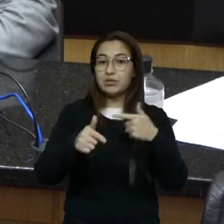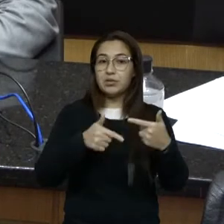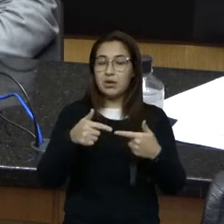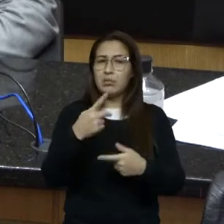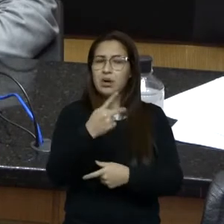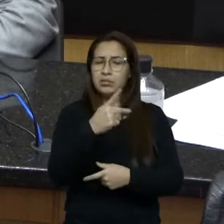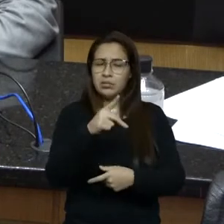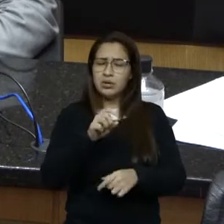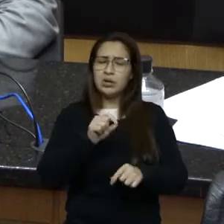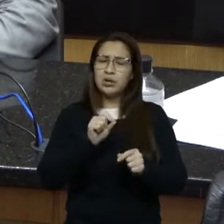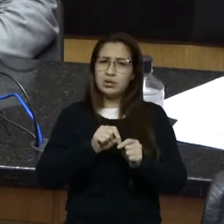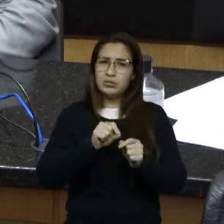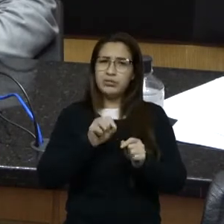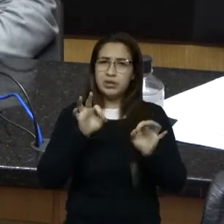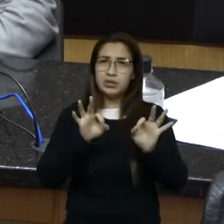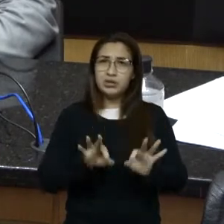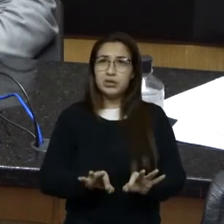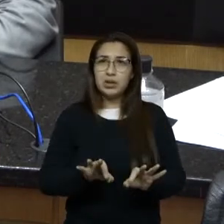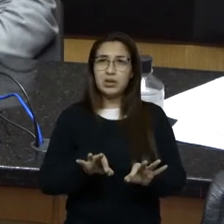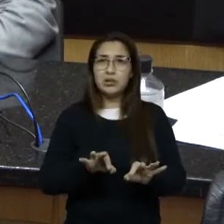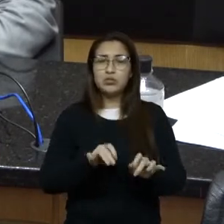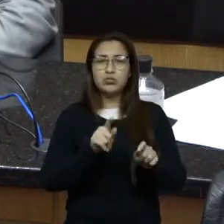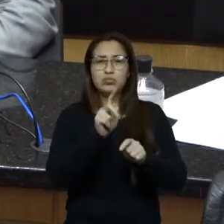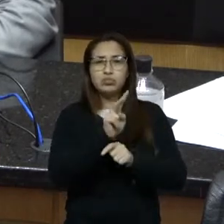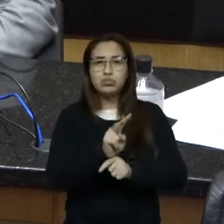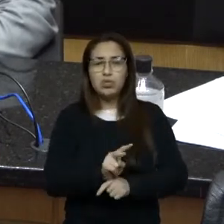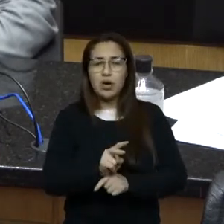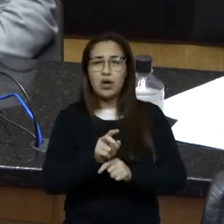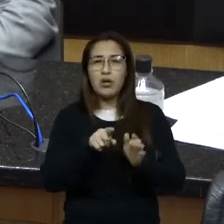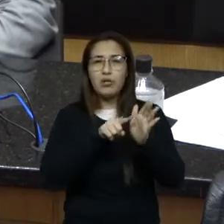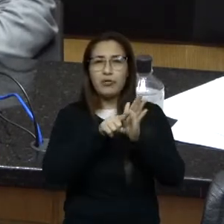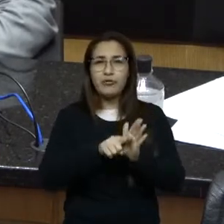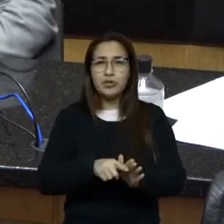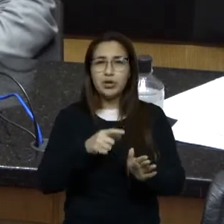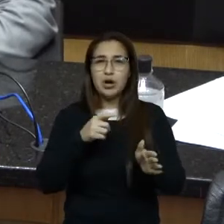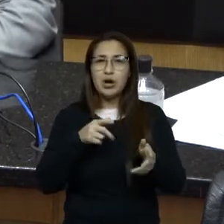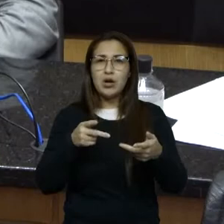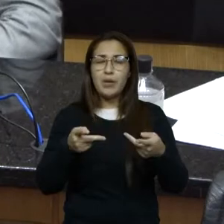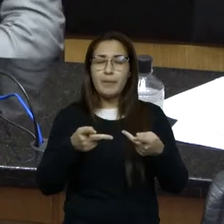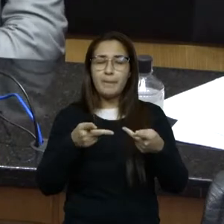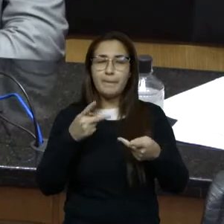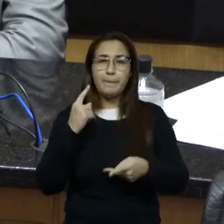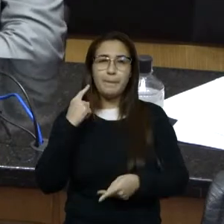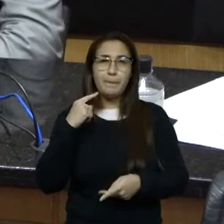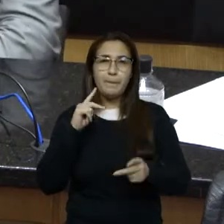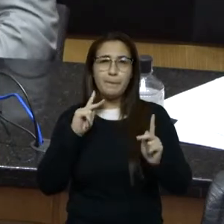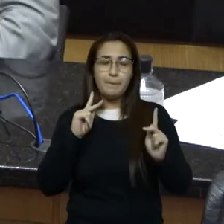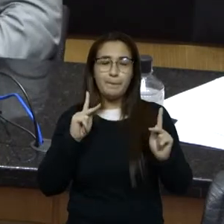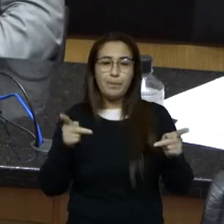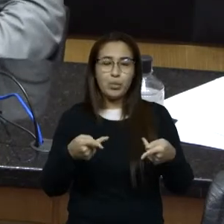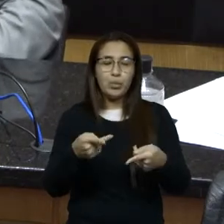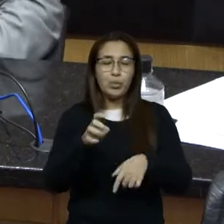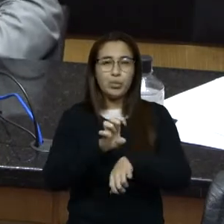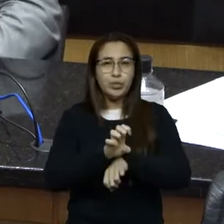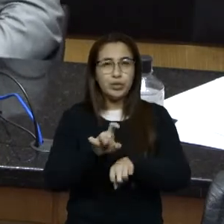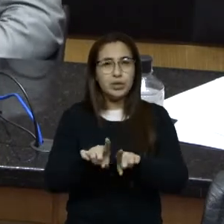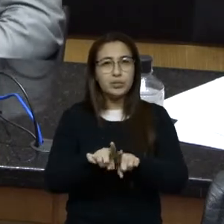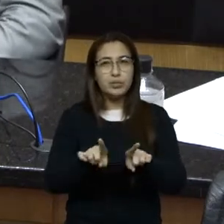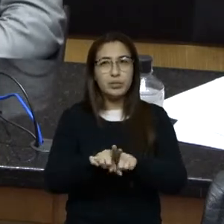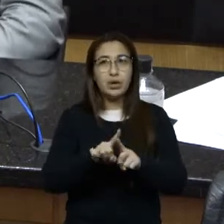fechou e os auditores fiscais da Fazenda Os Procuradores do Estado fizeram sua parte a